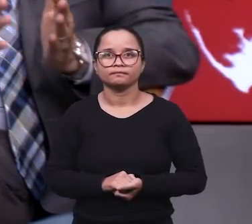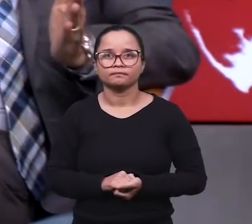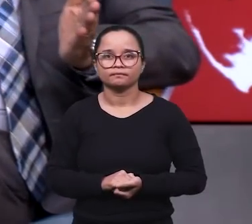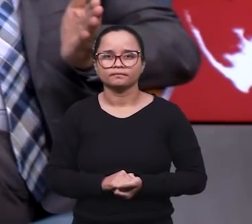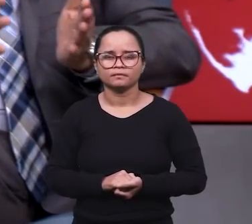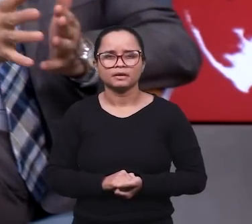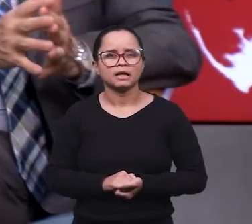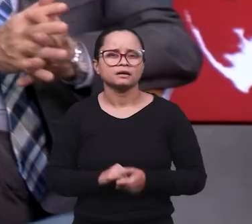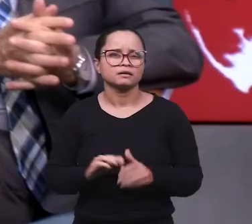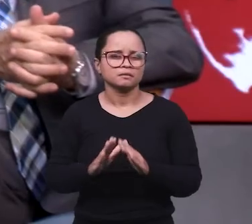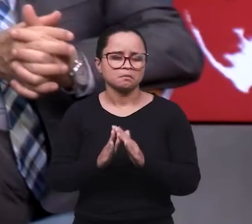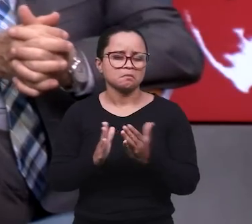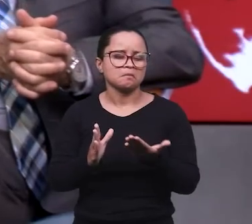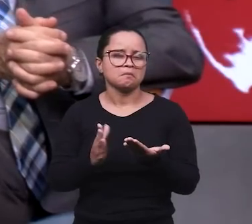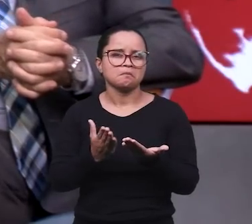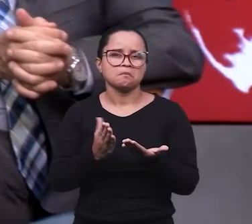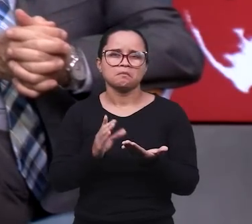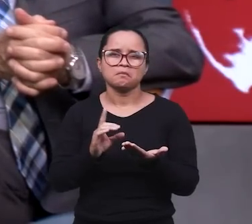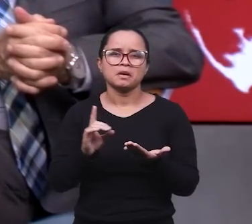que palavra é essa?